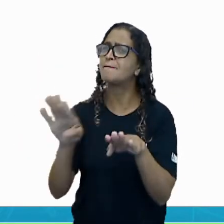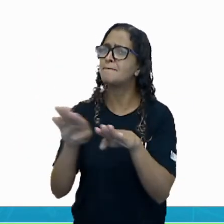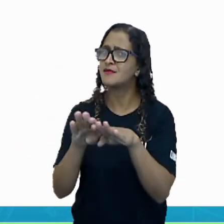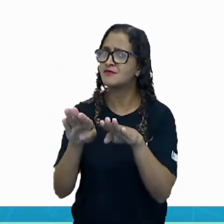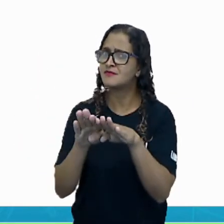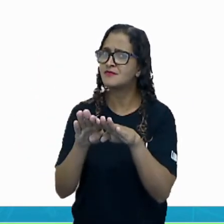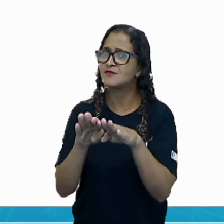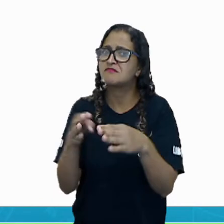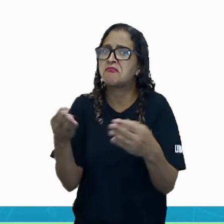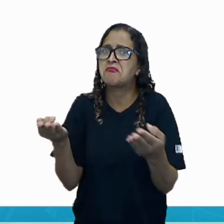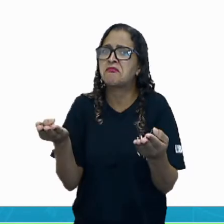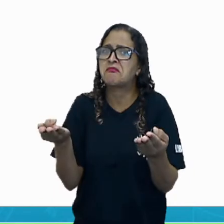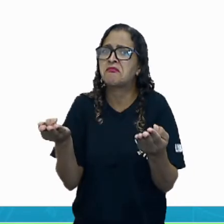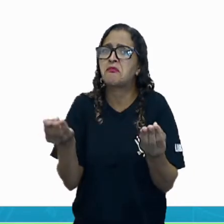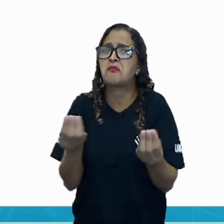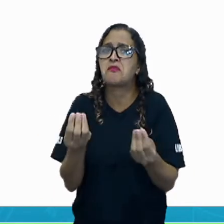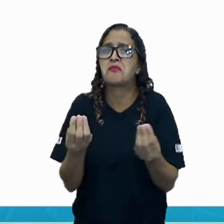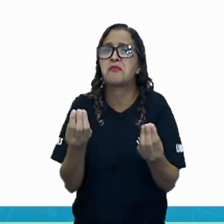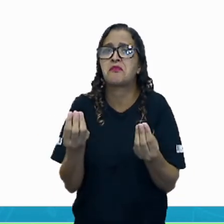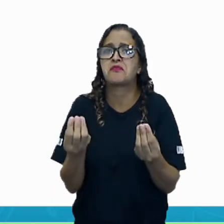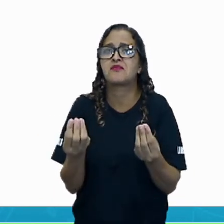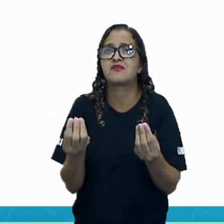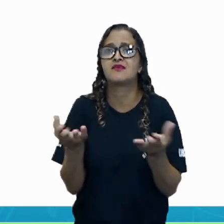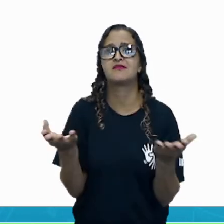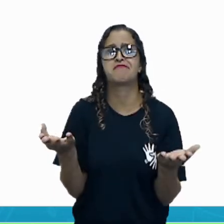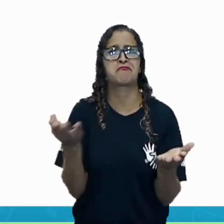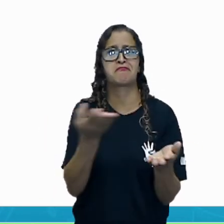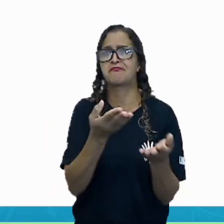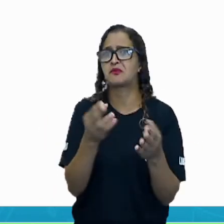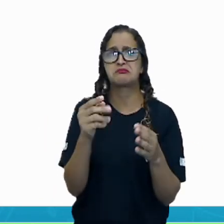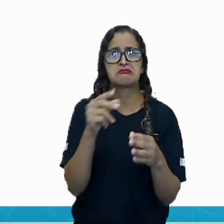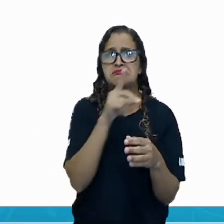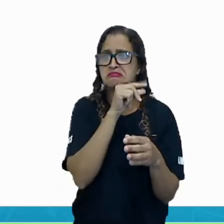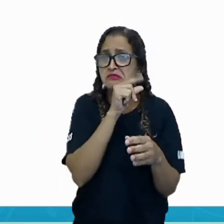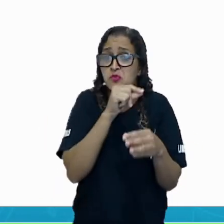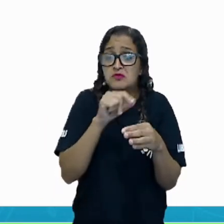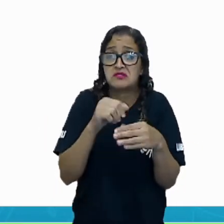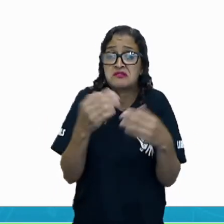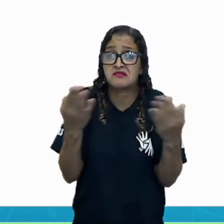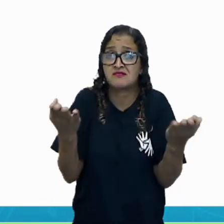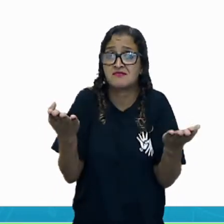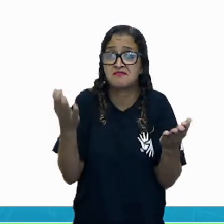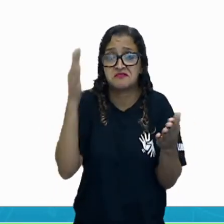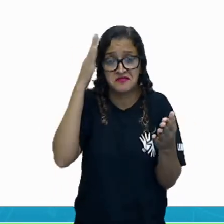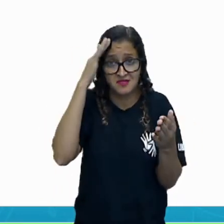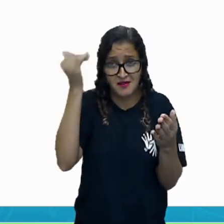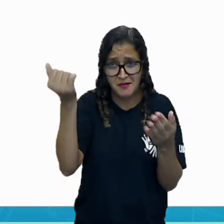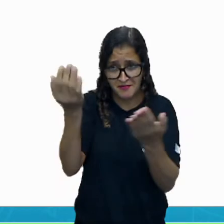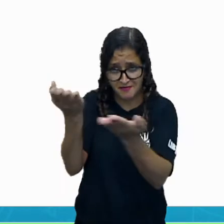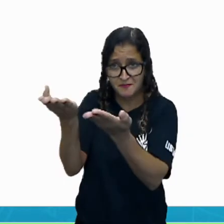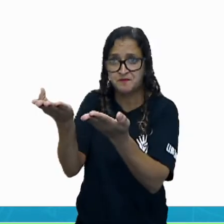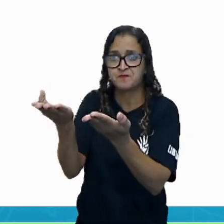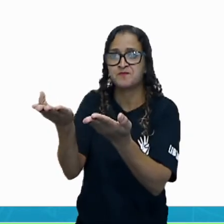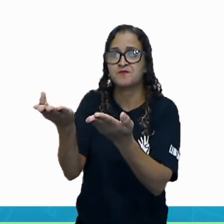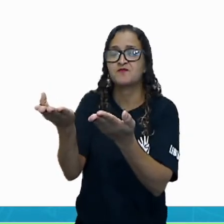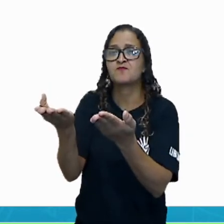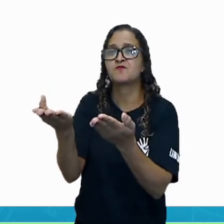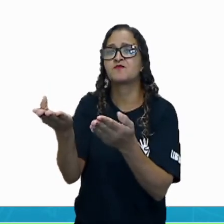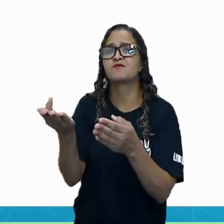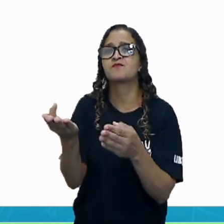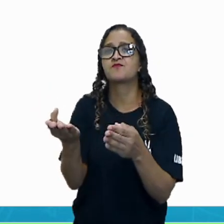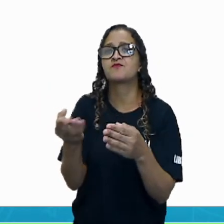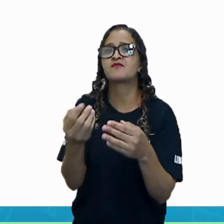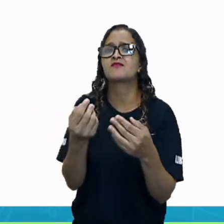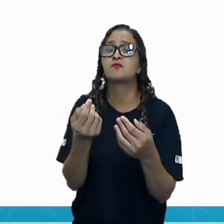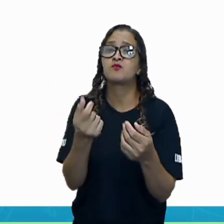dúvida. É um periquito ou é um papagaio? Até agora eu não consegui identificar. Vamos ajudá-lo com a soma. Ele está na